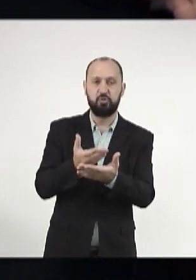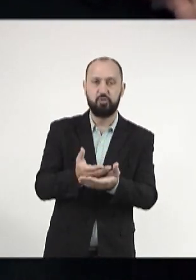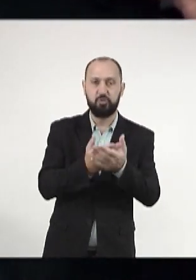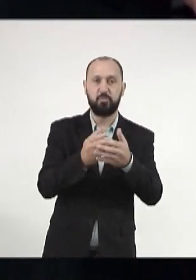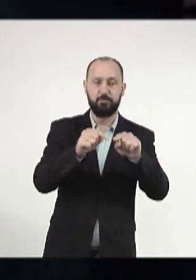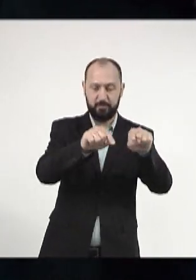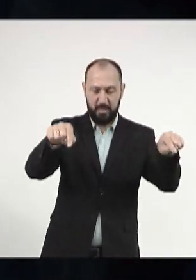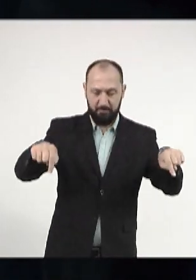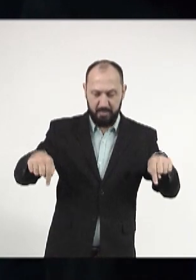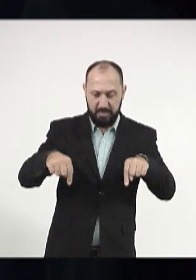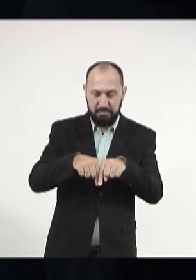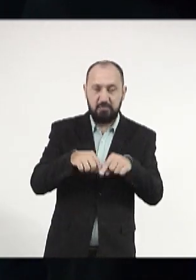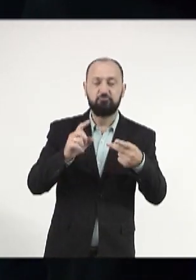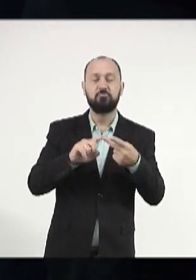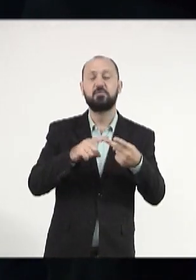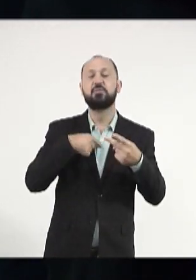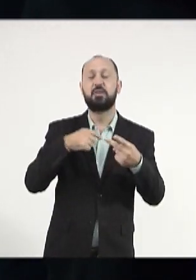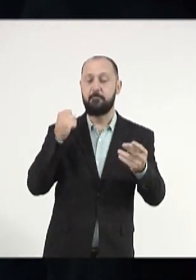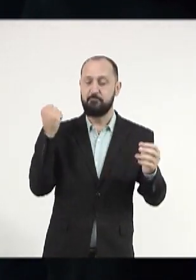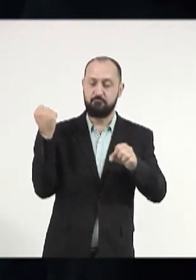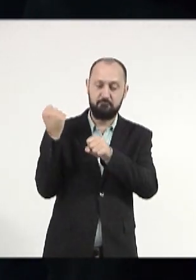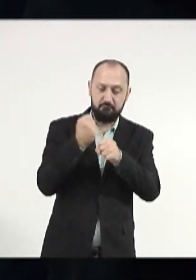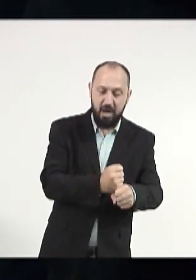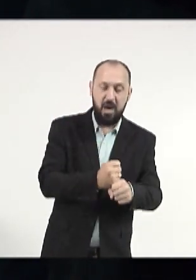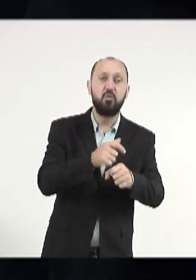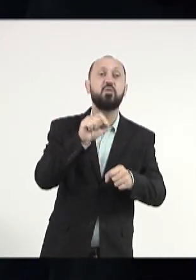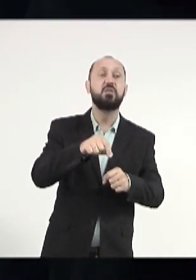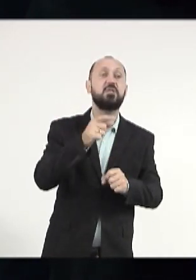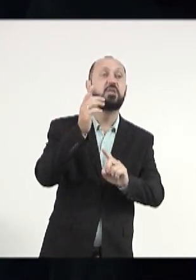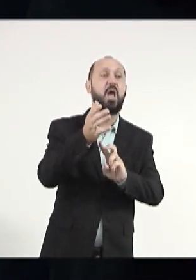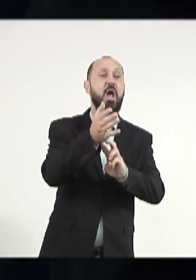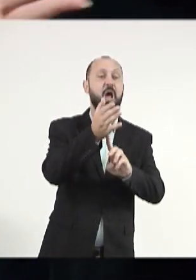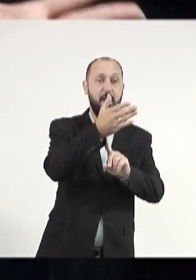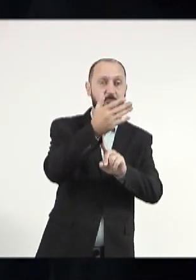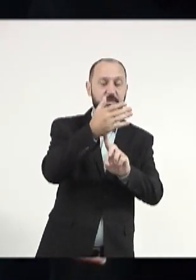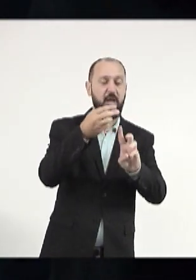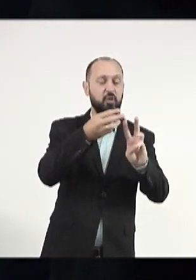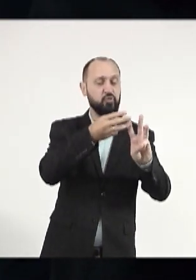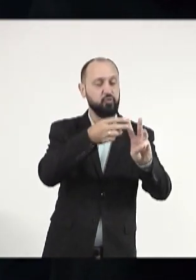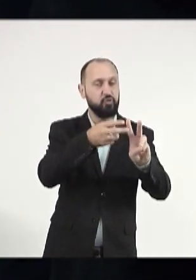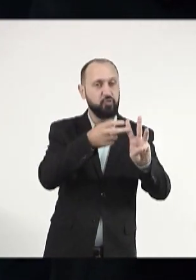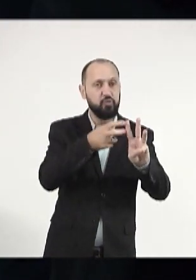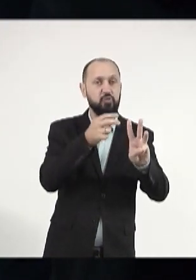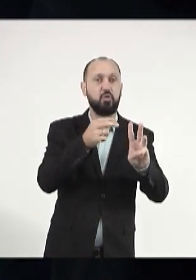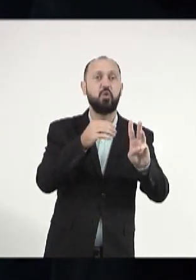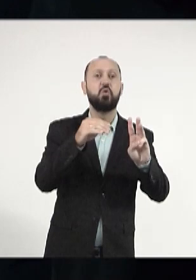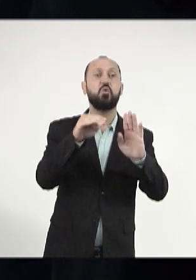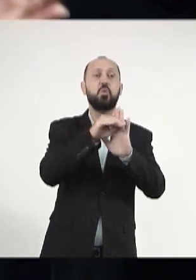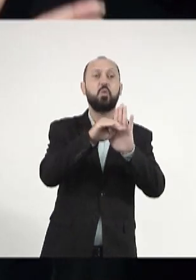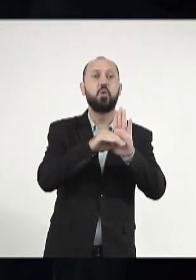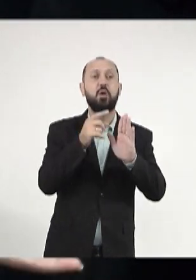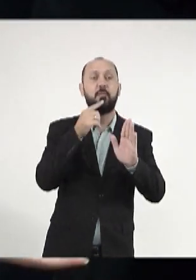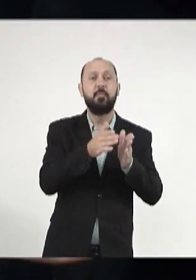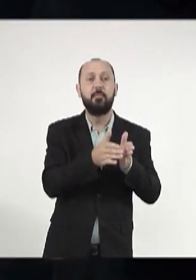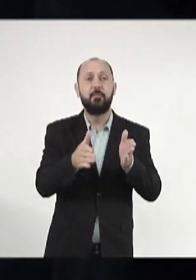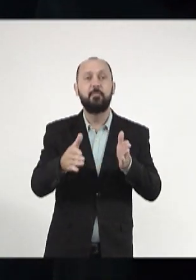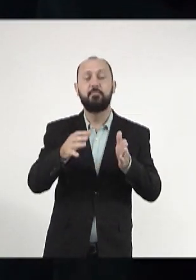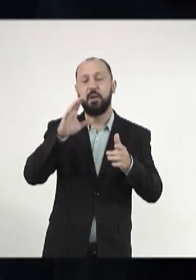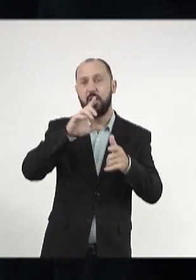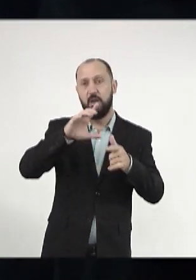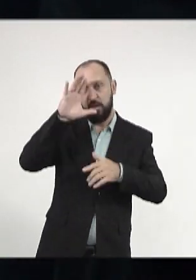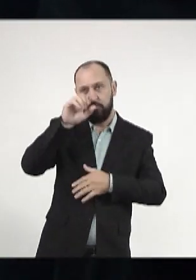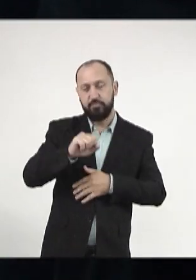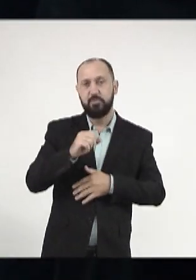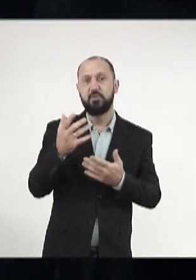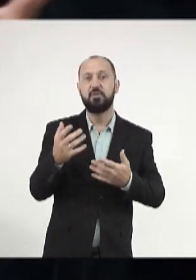de delimitação, é preciso ter a demarcação de territórios indígenas e é preciso um cronograma de ação de tempo para solucionar todos